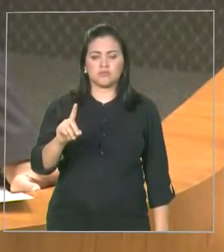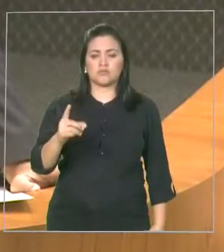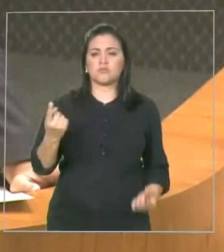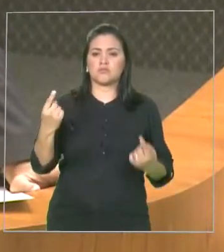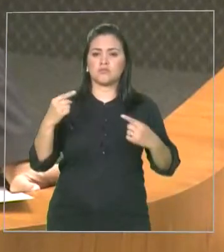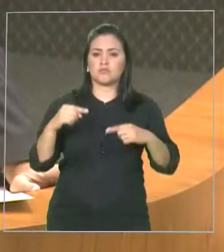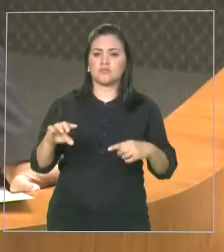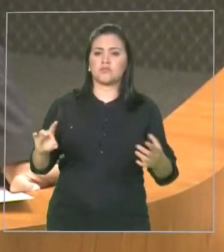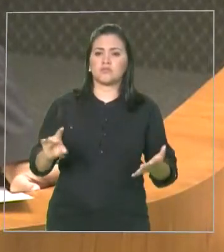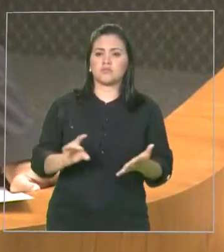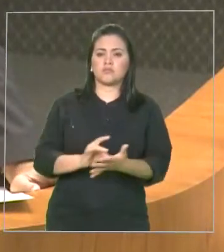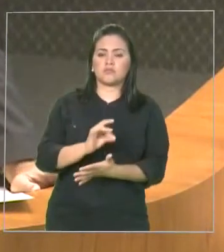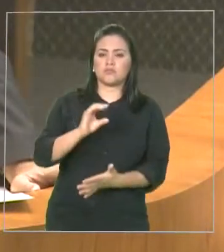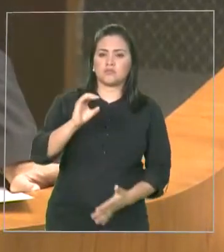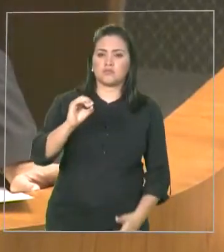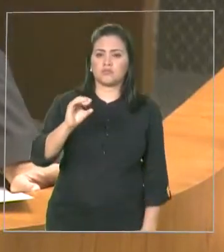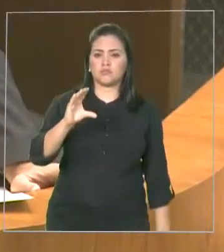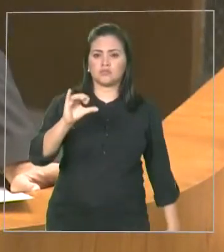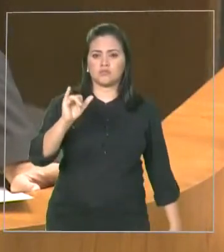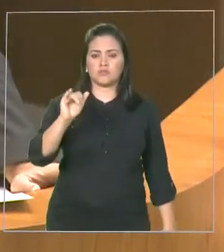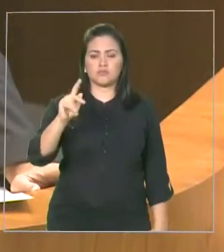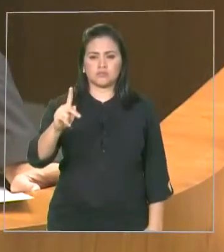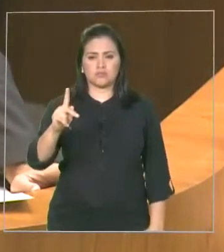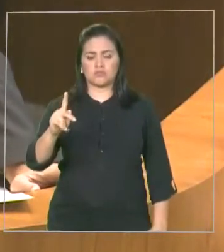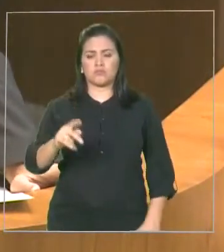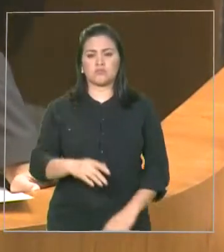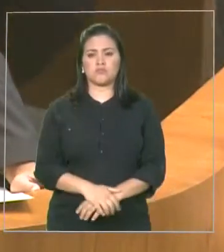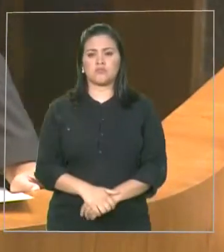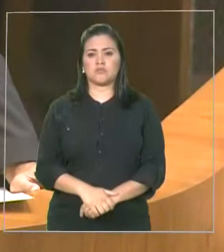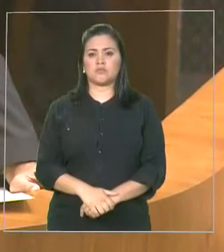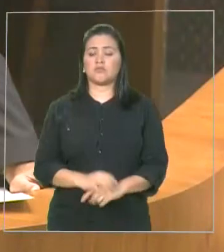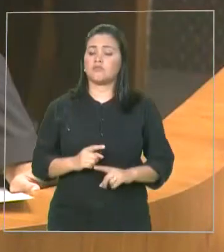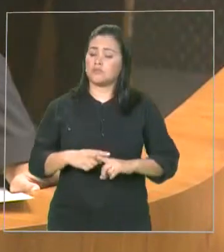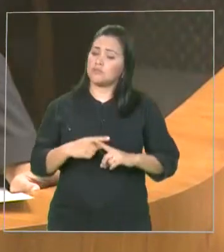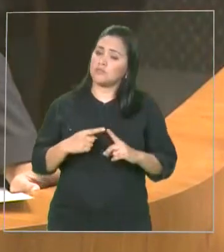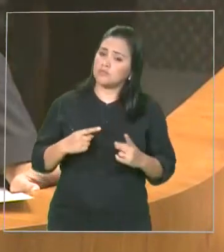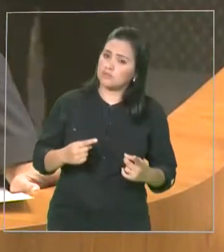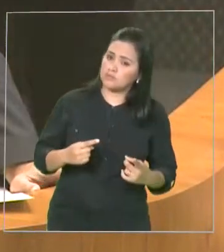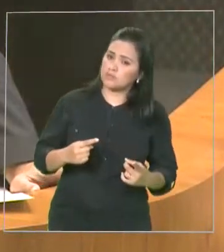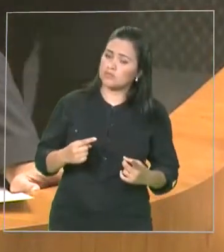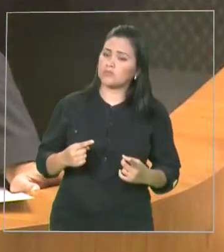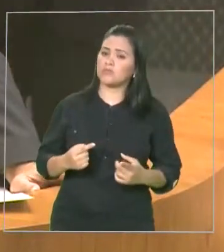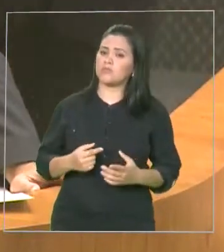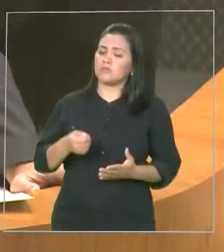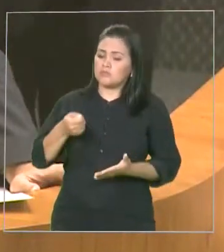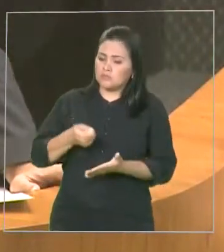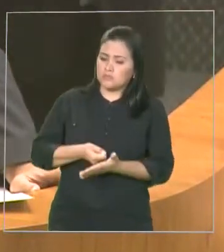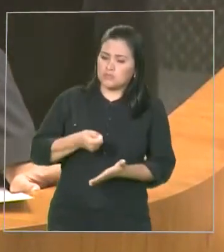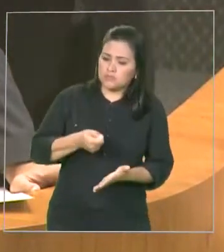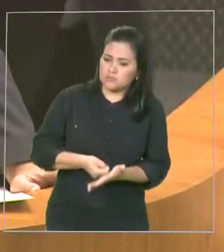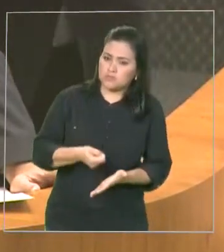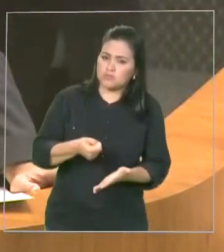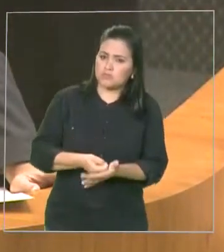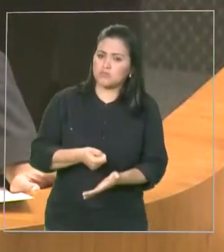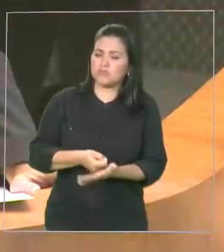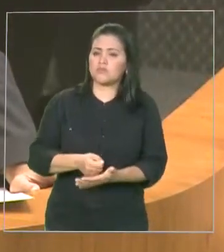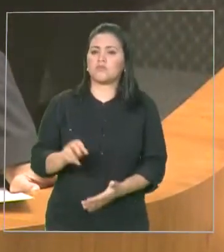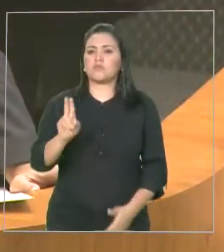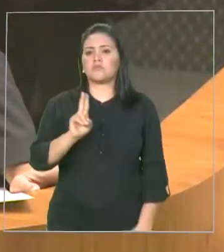OCIPs e OS. Mas, talvez pela circunstância, deputado Max, foi obrigado a